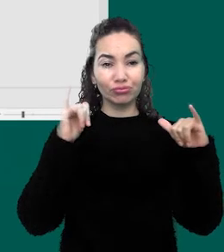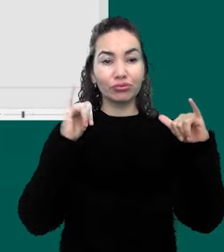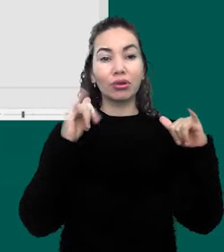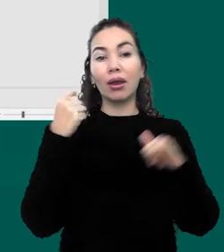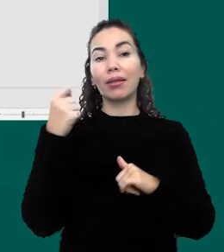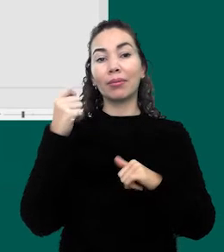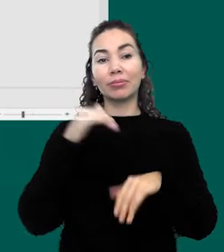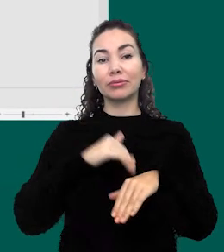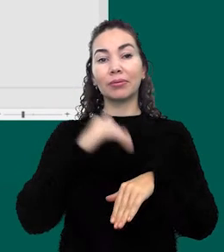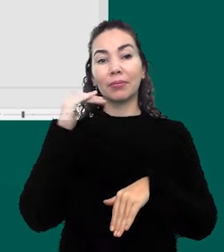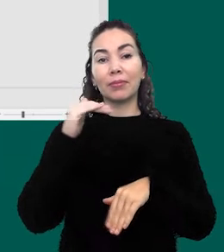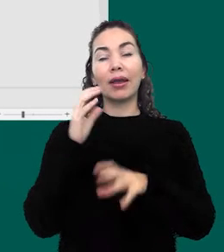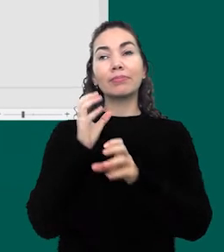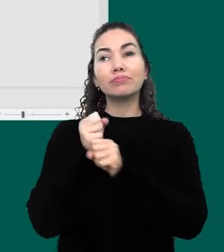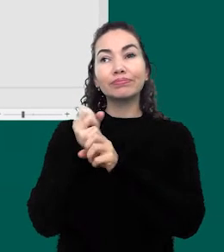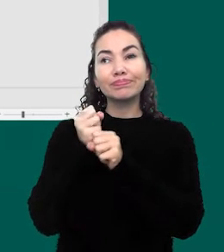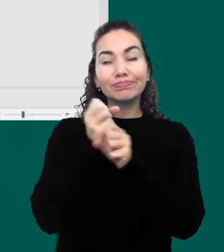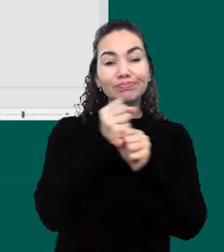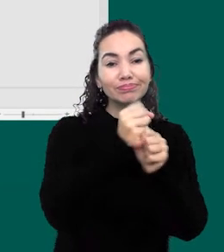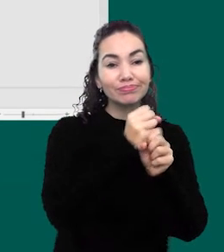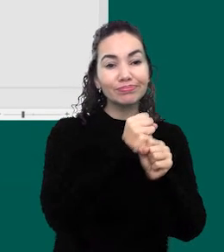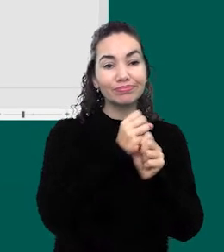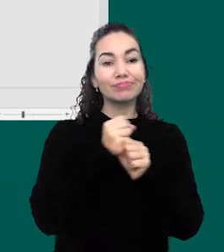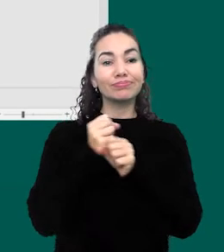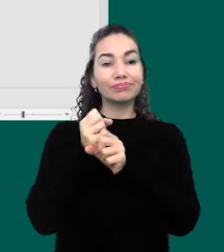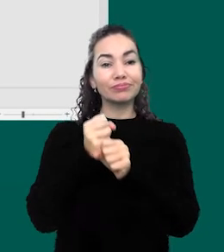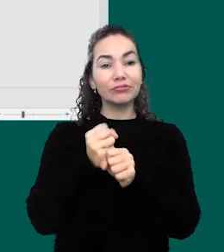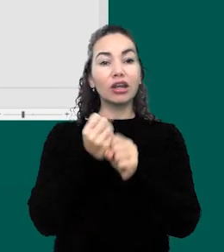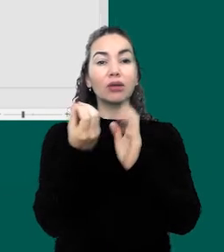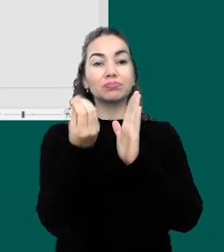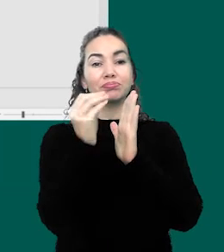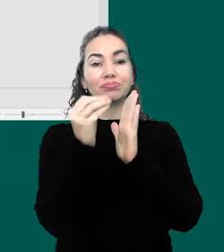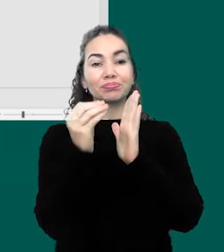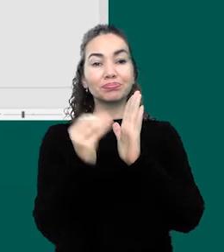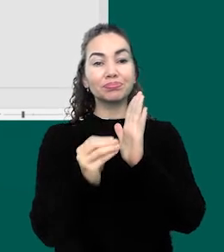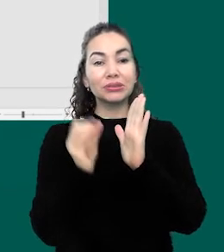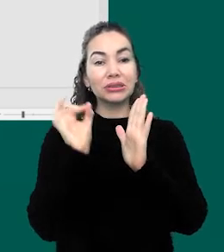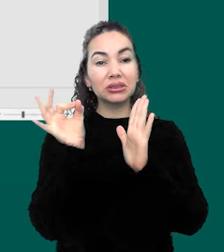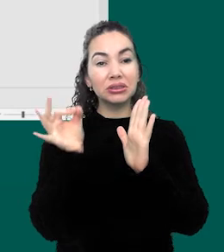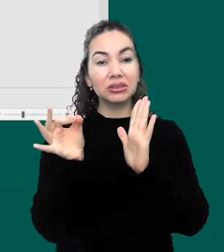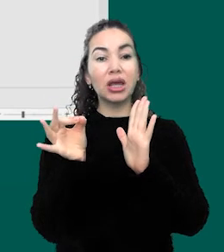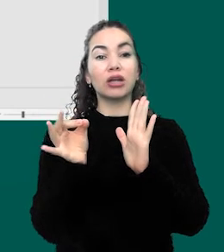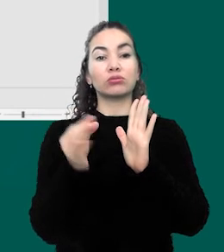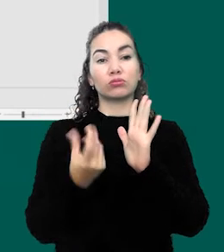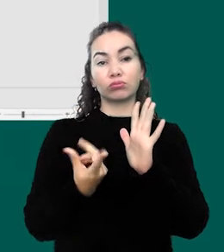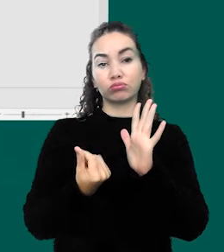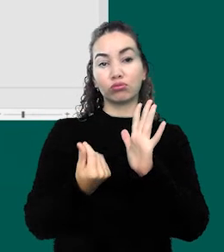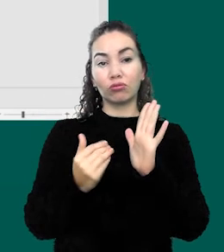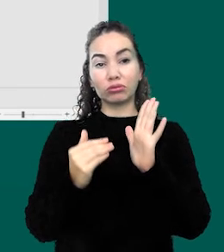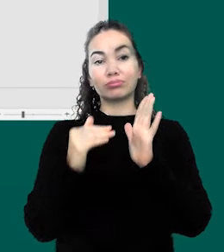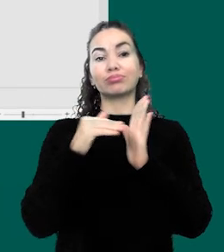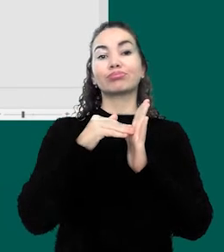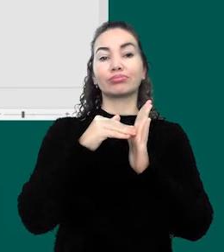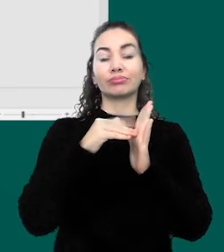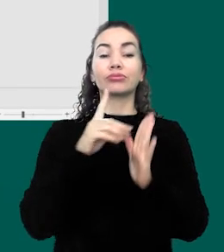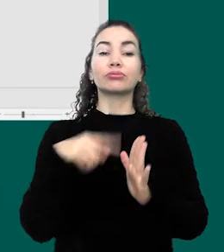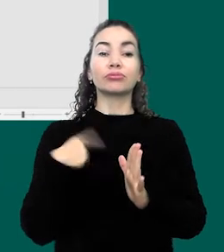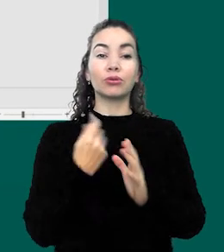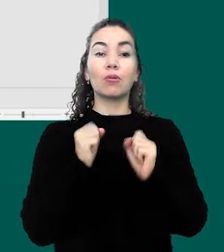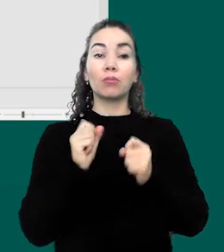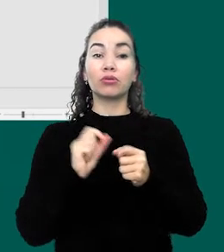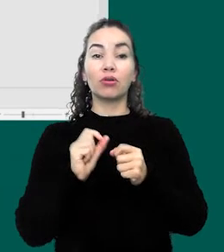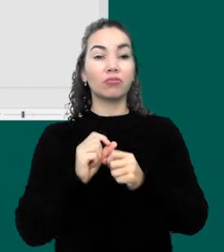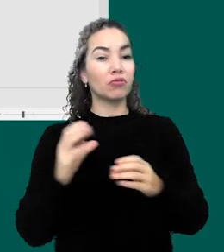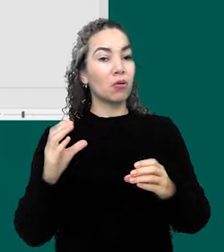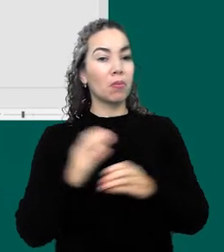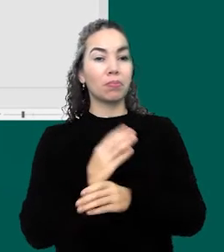não precisamos mais ficar calculando, e colocando exatamente o valor limite. Nós podemos colocar o